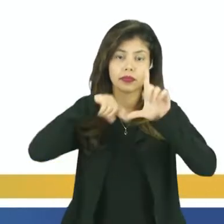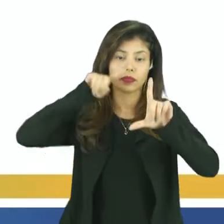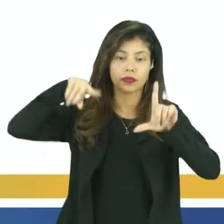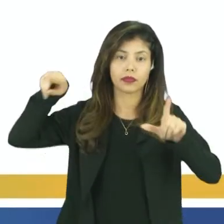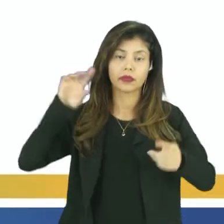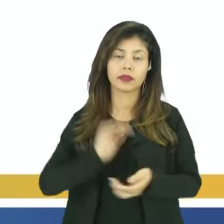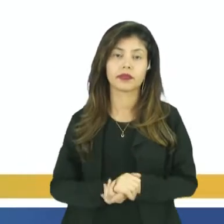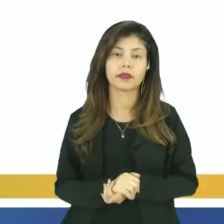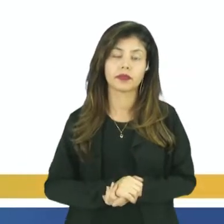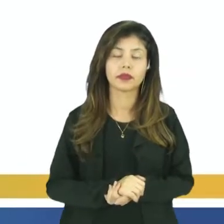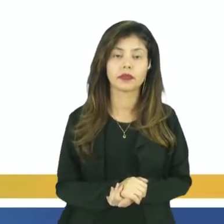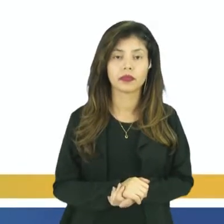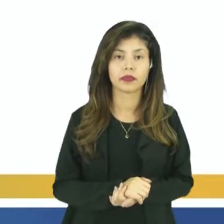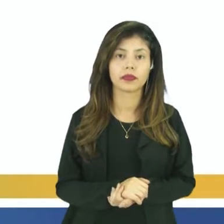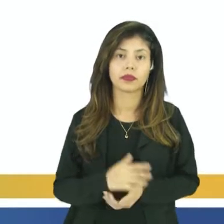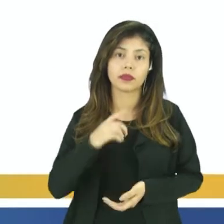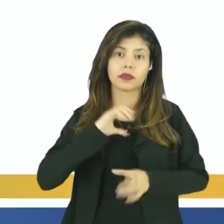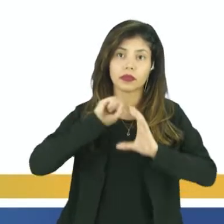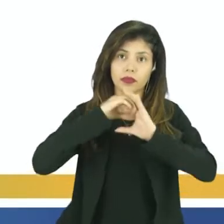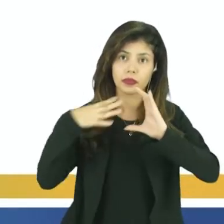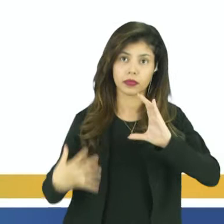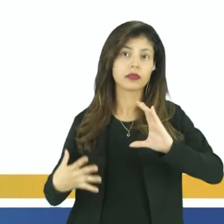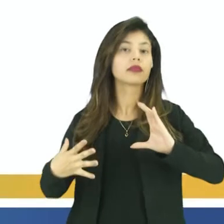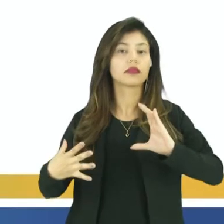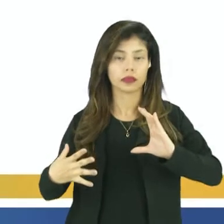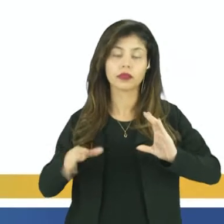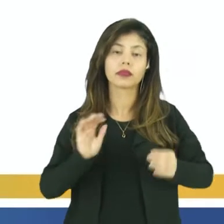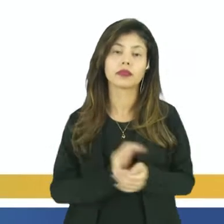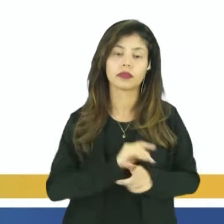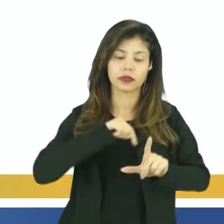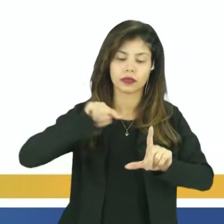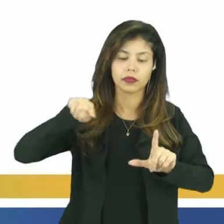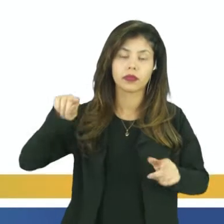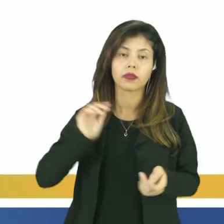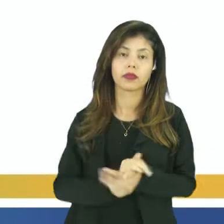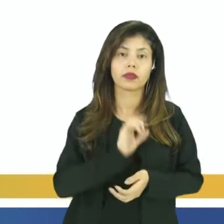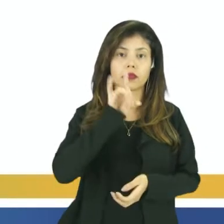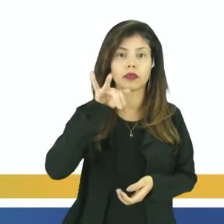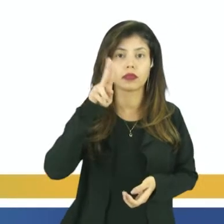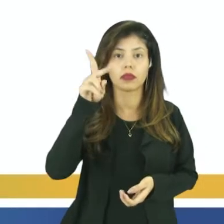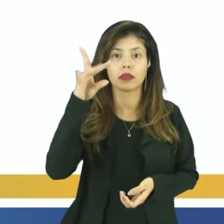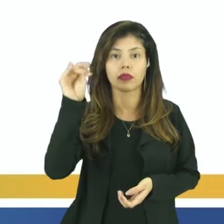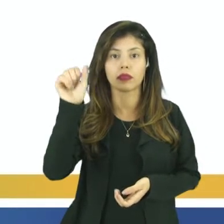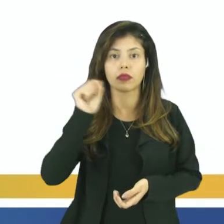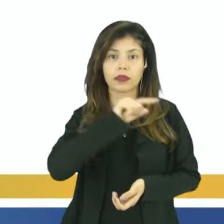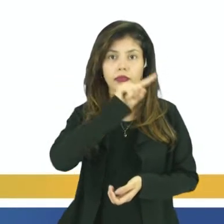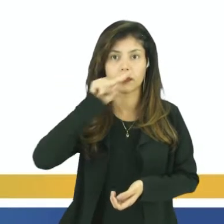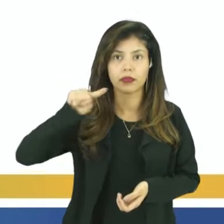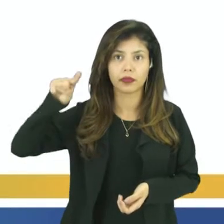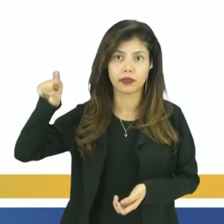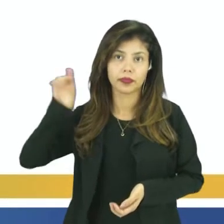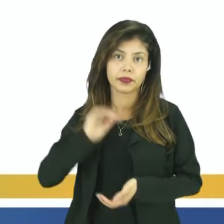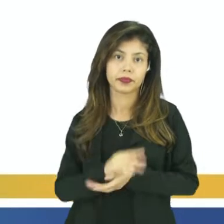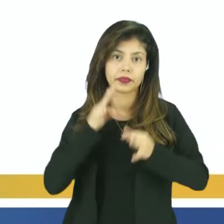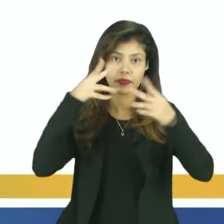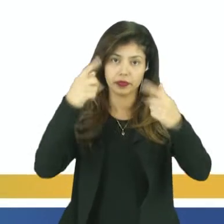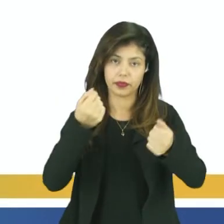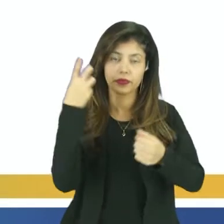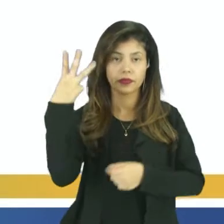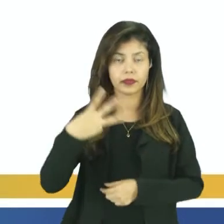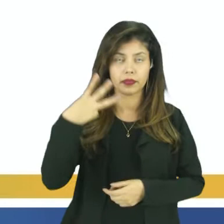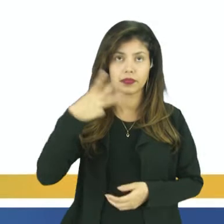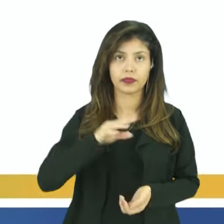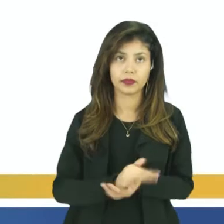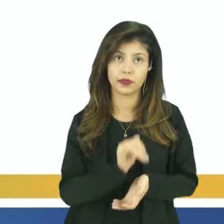gráficos que ela caracteriza o gráfico de linha, né? Todos os